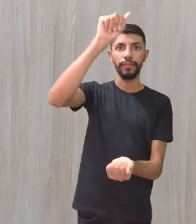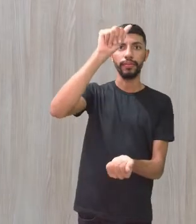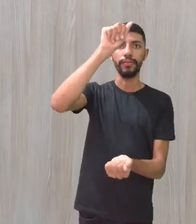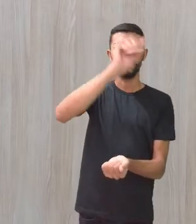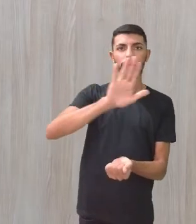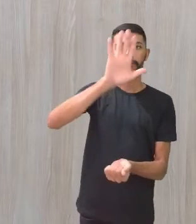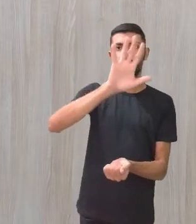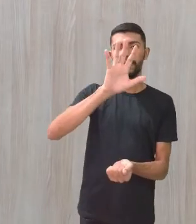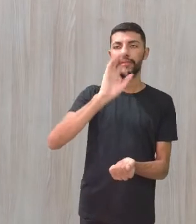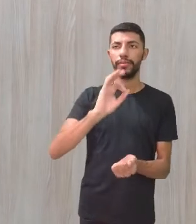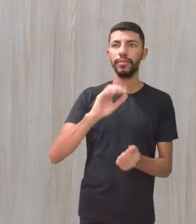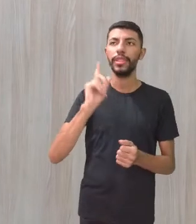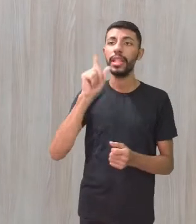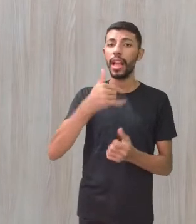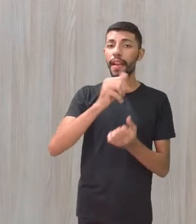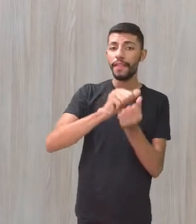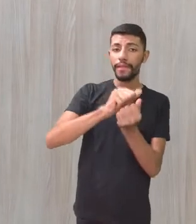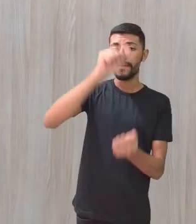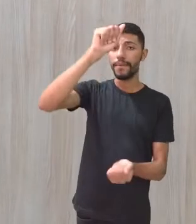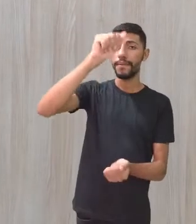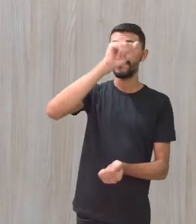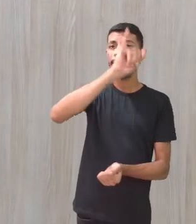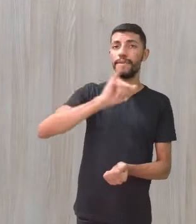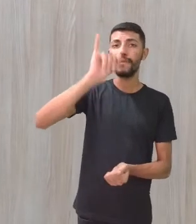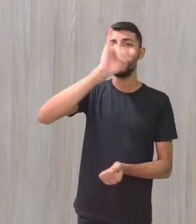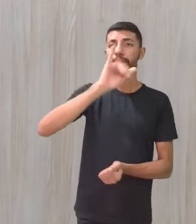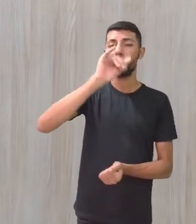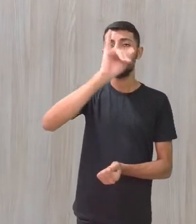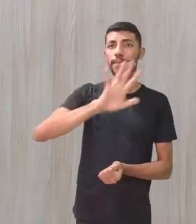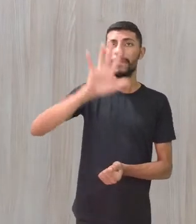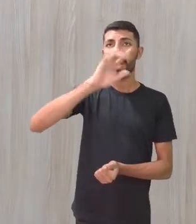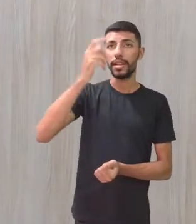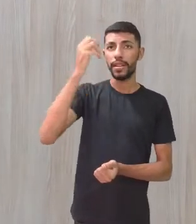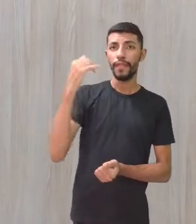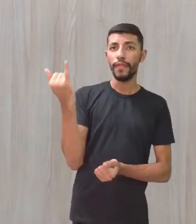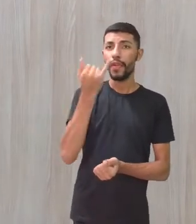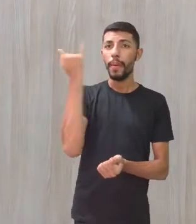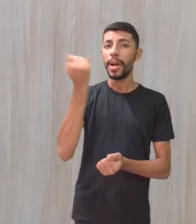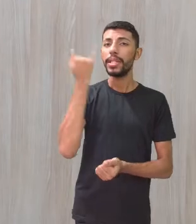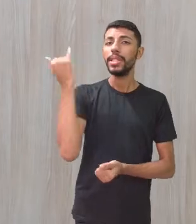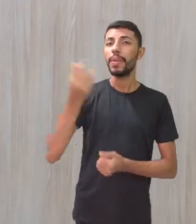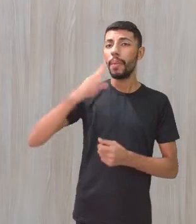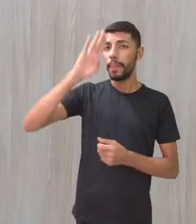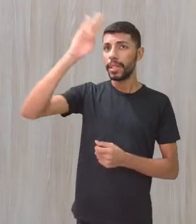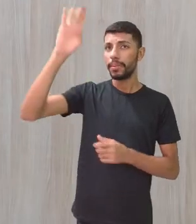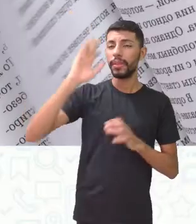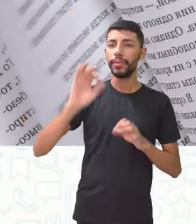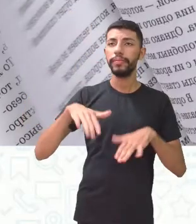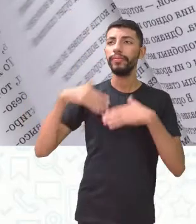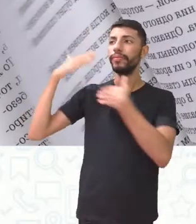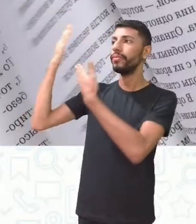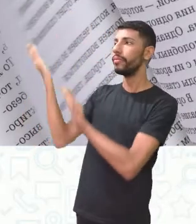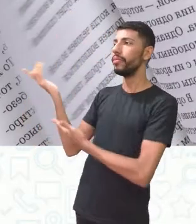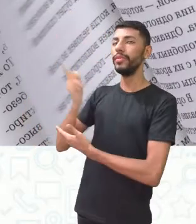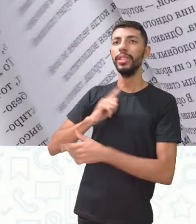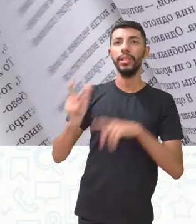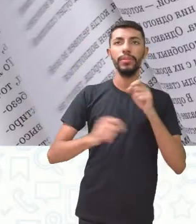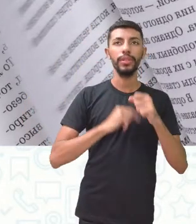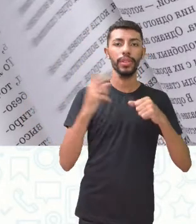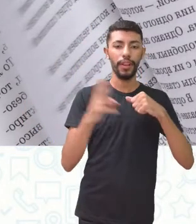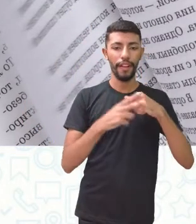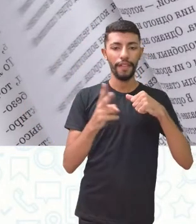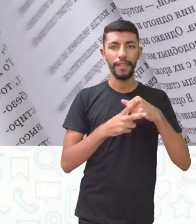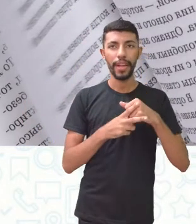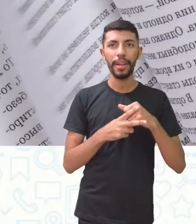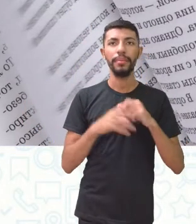ela é uma das informações principais que chama a atenção do público. E aqui a gente tem uma coisa que é muito importante, que são os verbos,